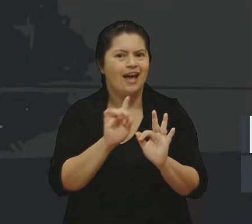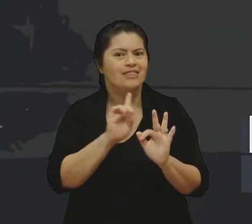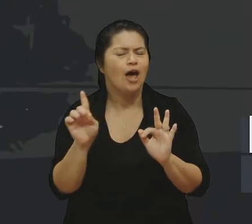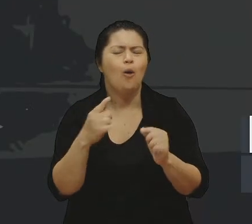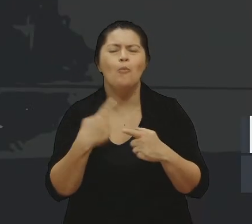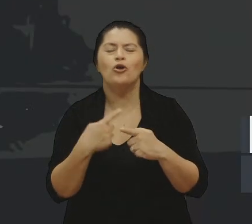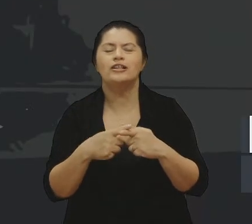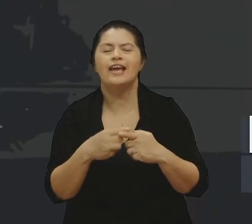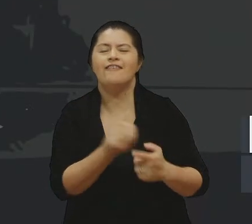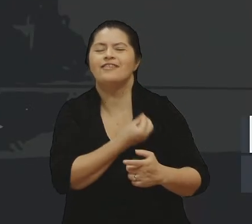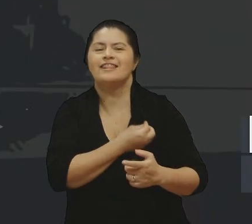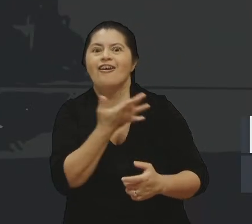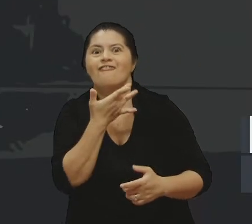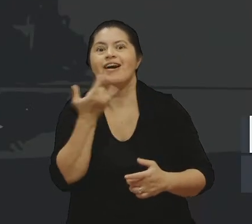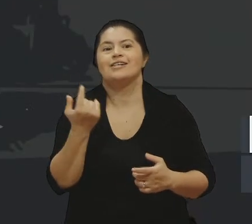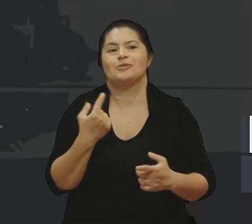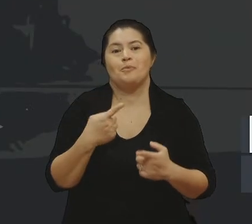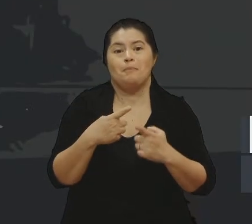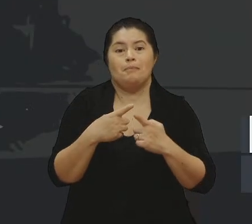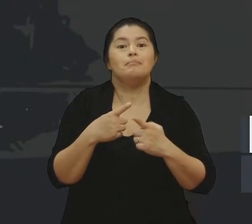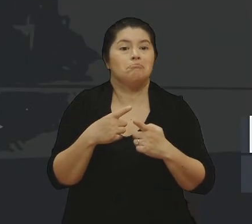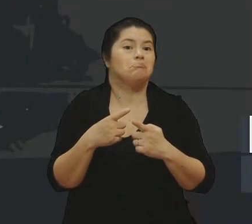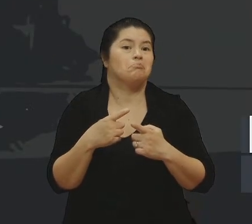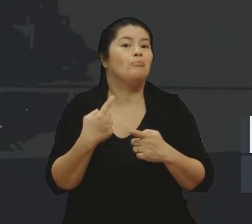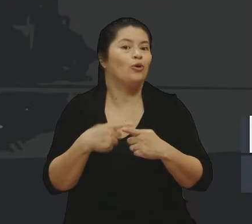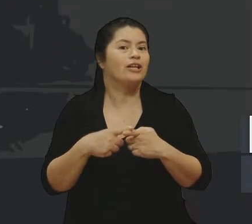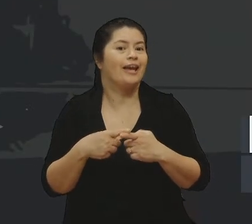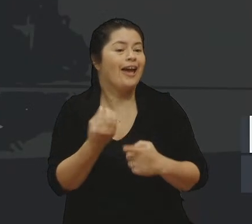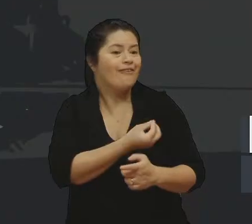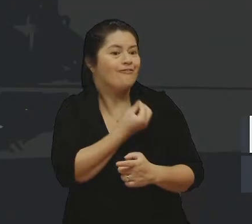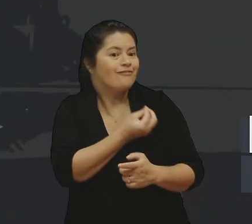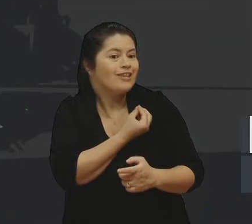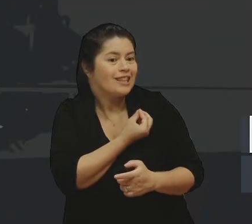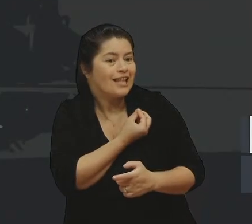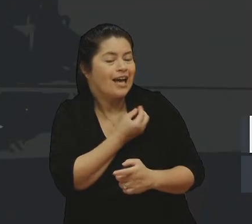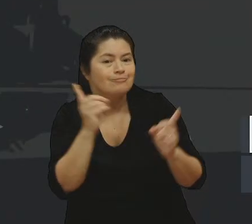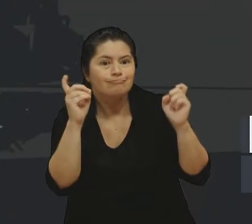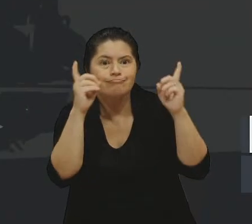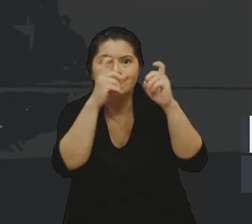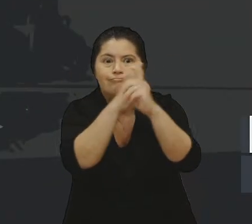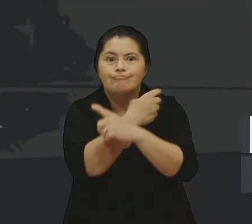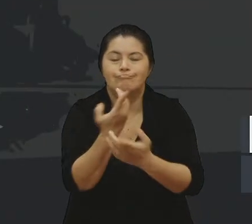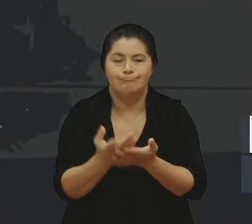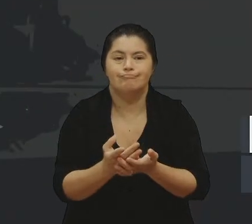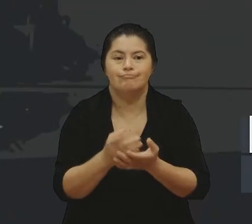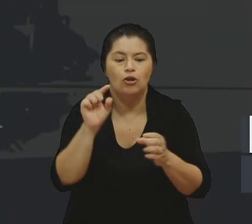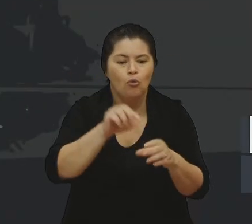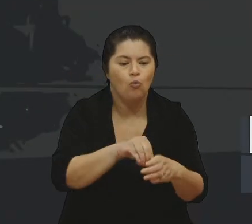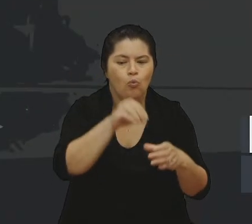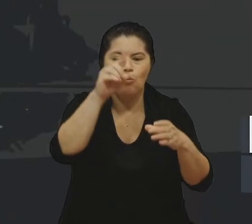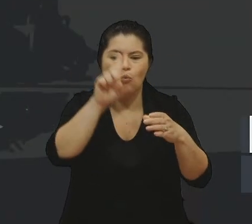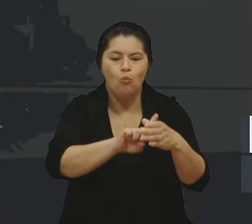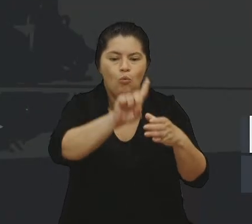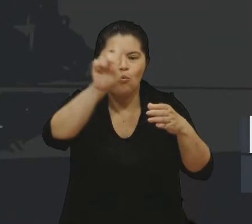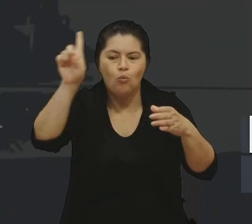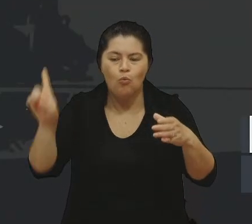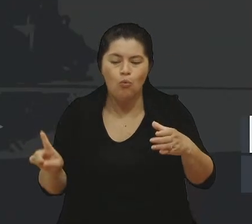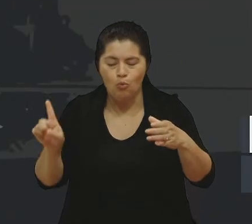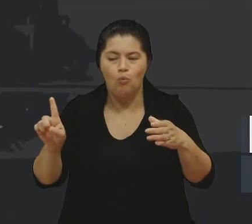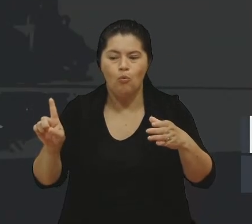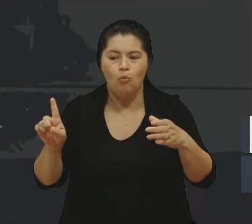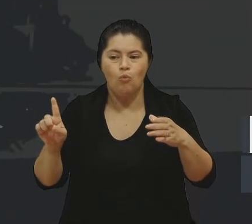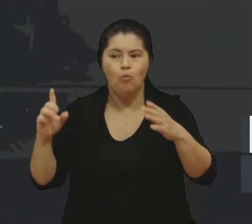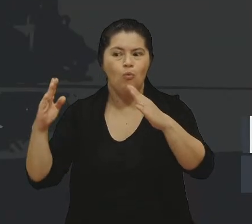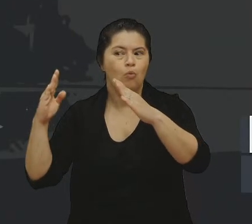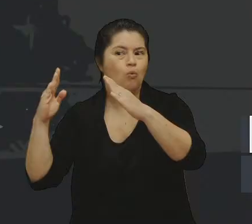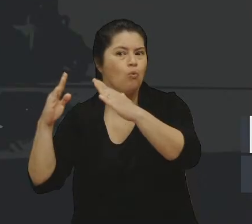fácil. Talvez era porque a vida era difícil. Eu saí de casa com 11 anos, rejeitado do pai. Eu fiquei uma semana fugido, foram me achar uma semana depois. Quando eu